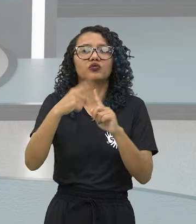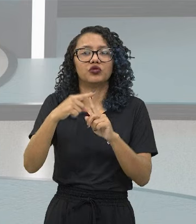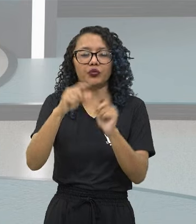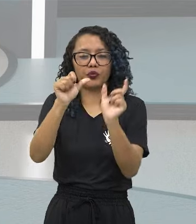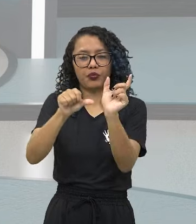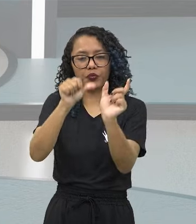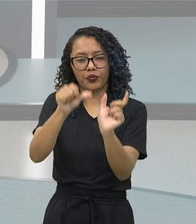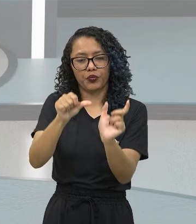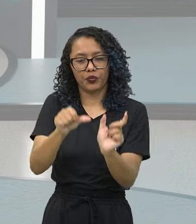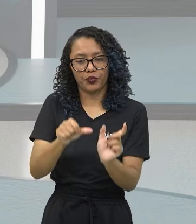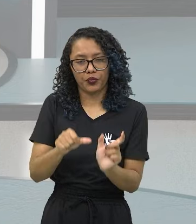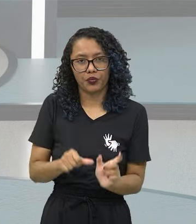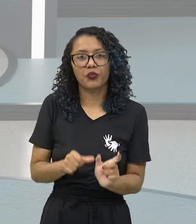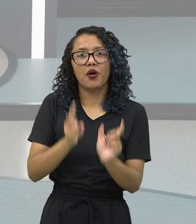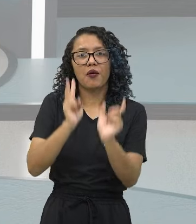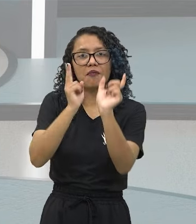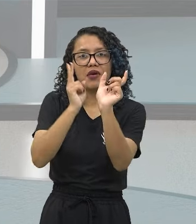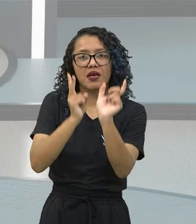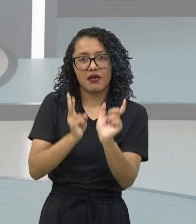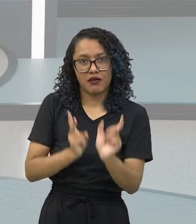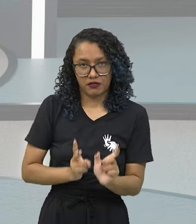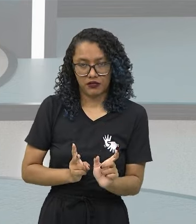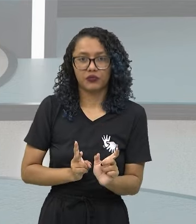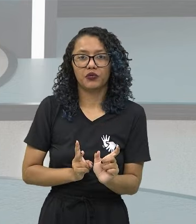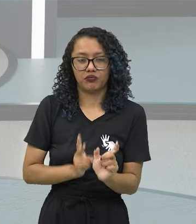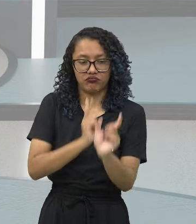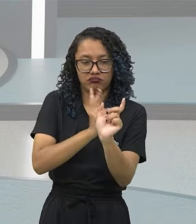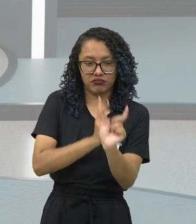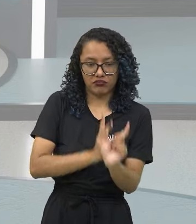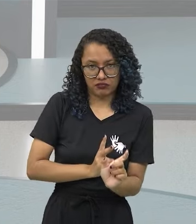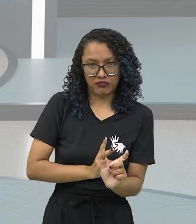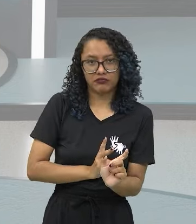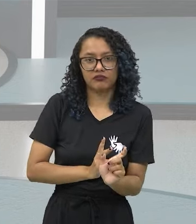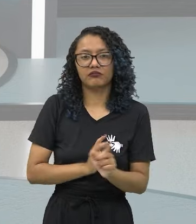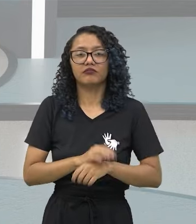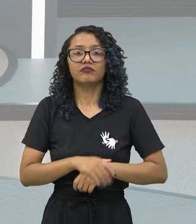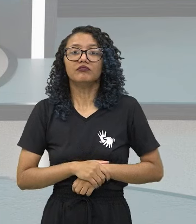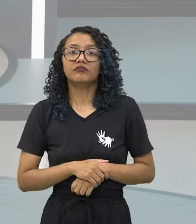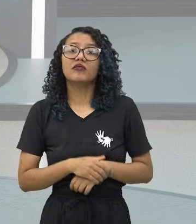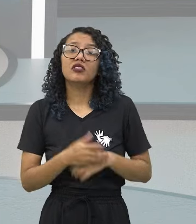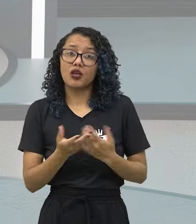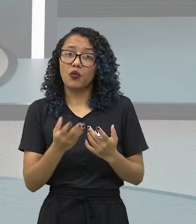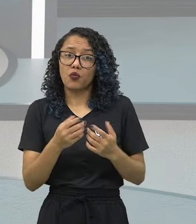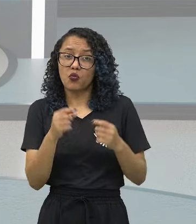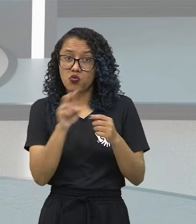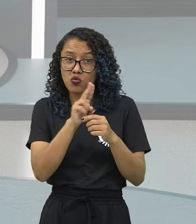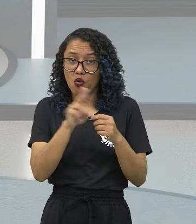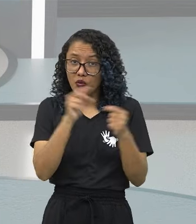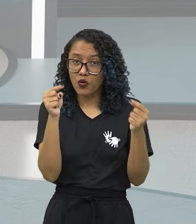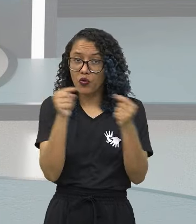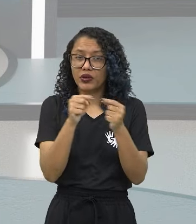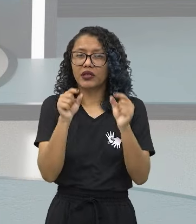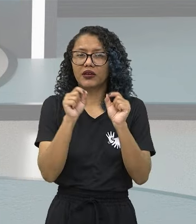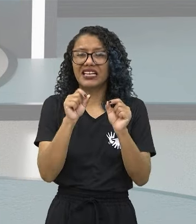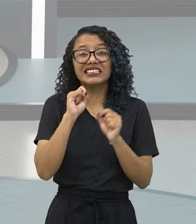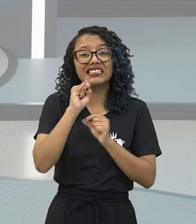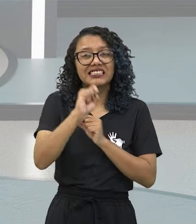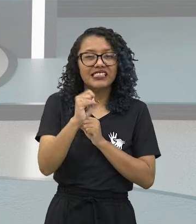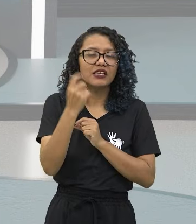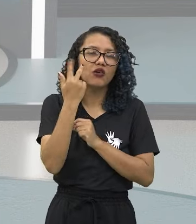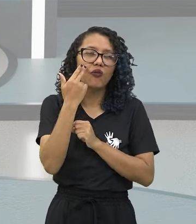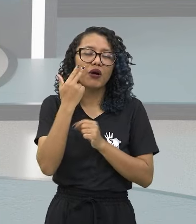Se estamos falando de um verbo regular, o nome já indica se é algo regular, né, tem ali uma constância,